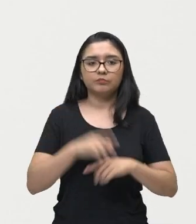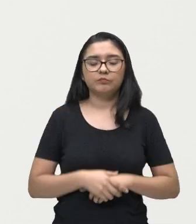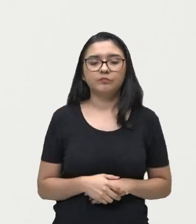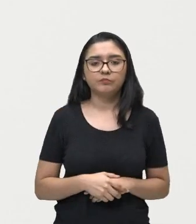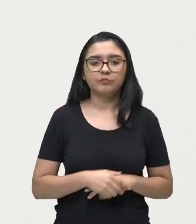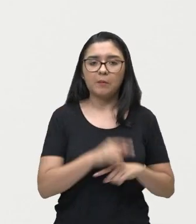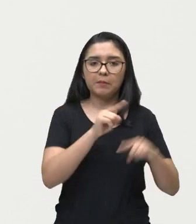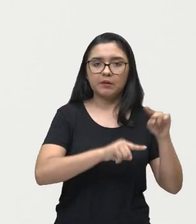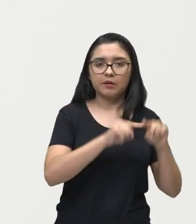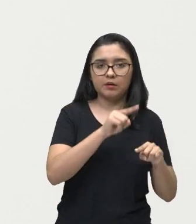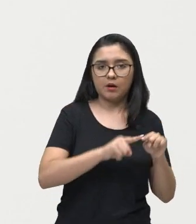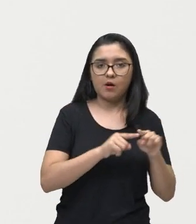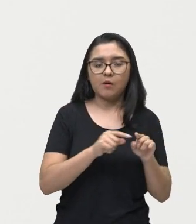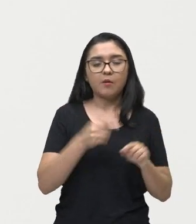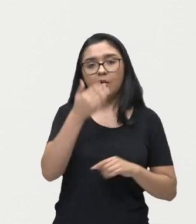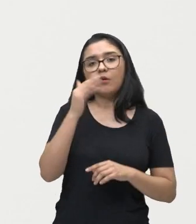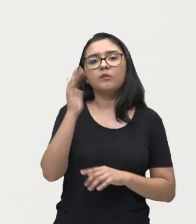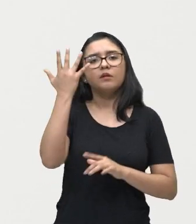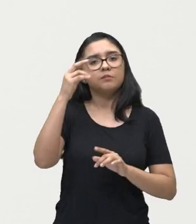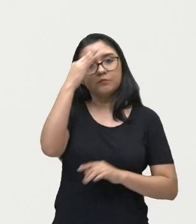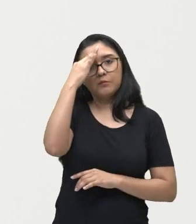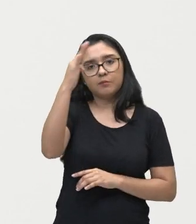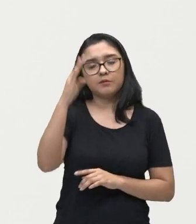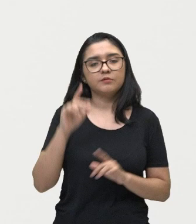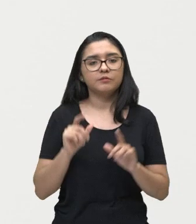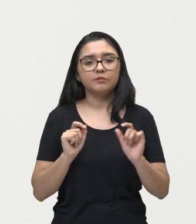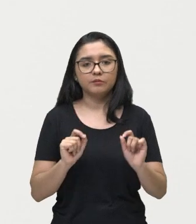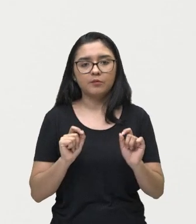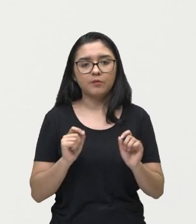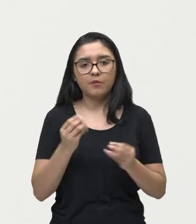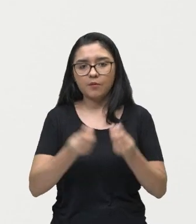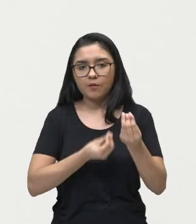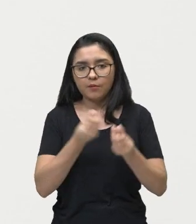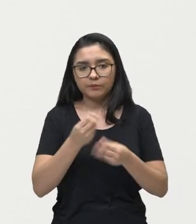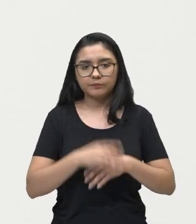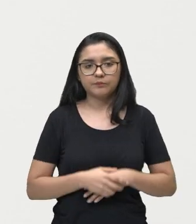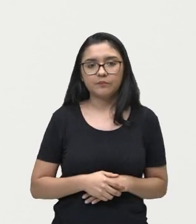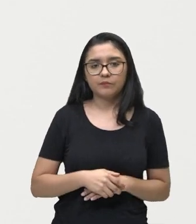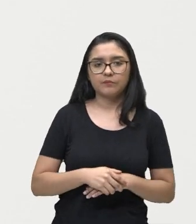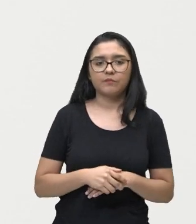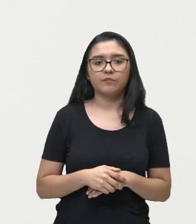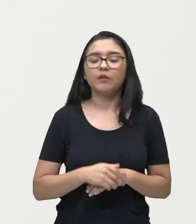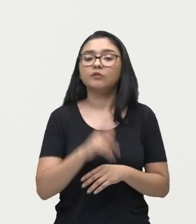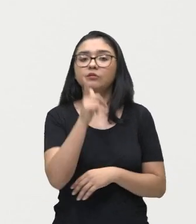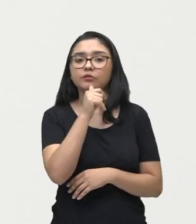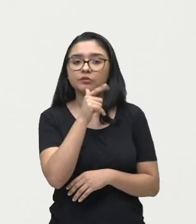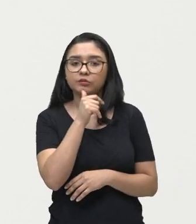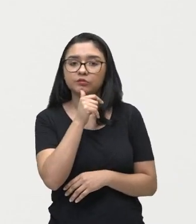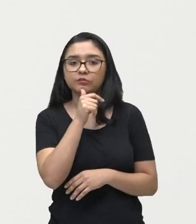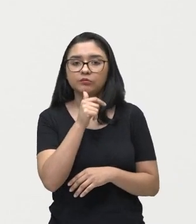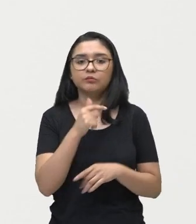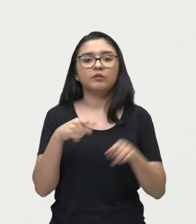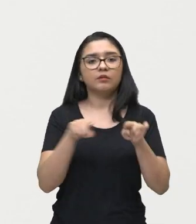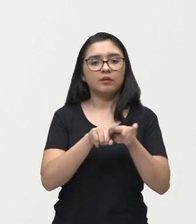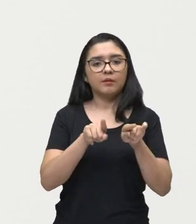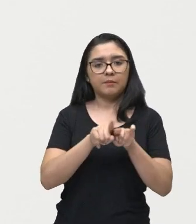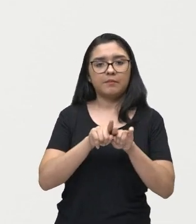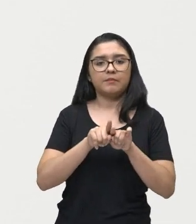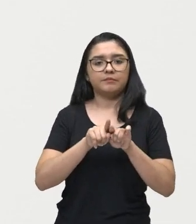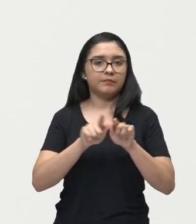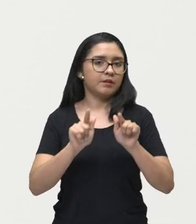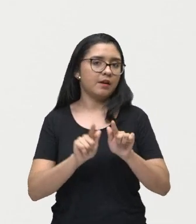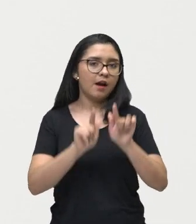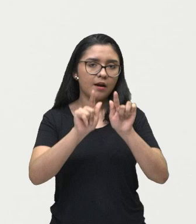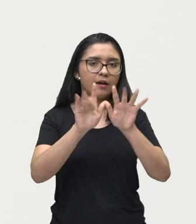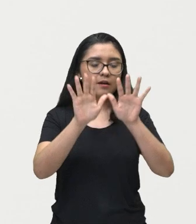e ocorre principalmente ou somente nos líquidos e gases. E